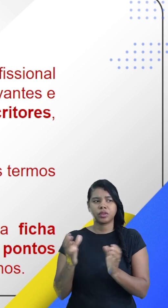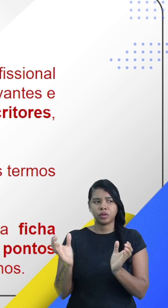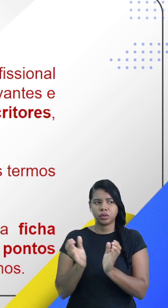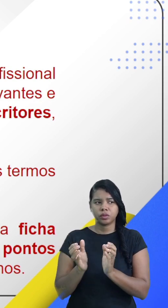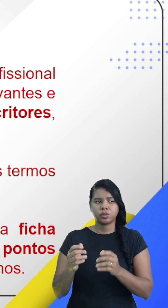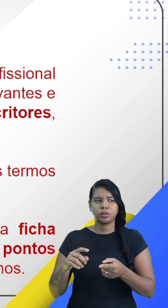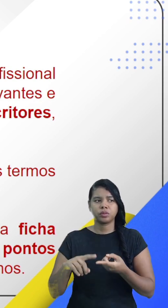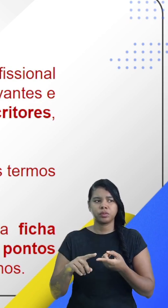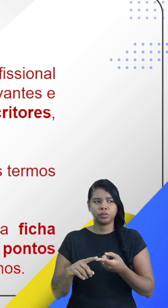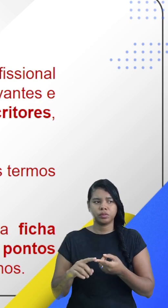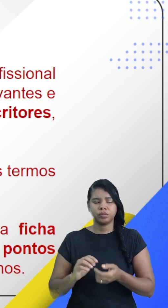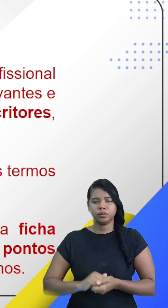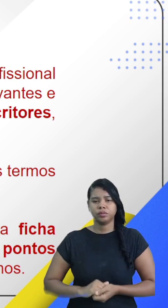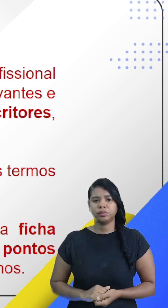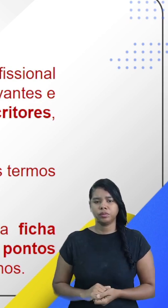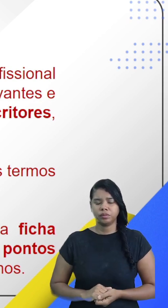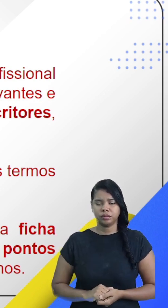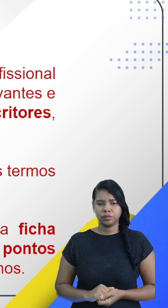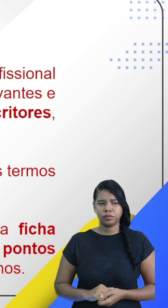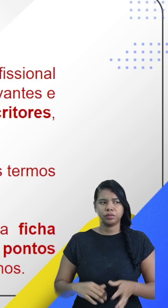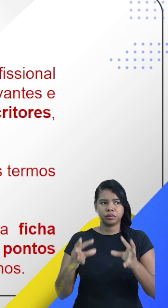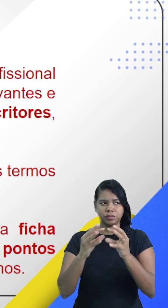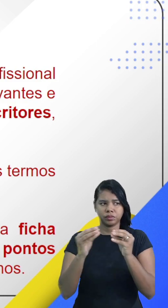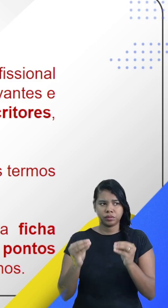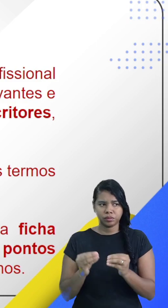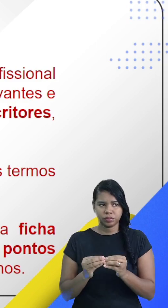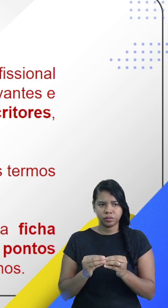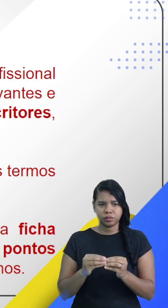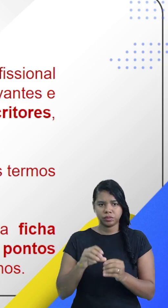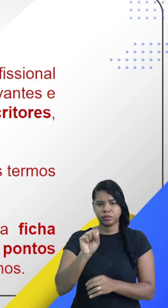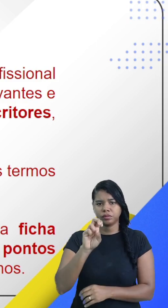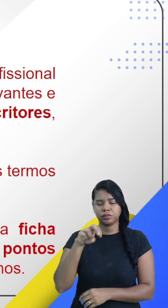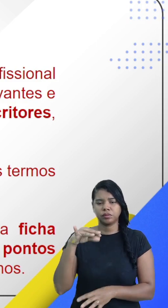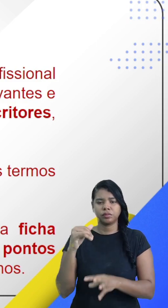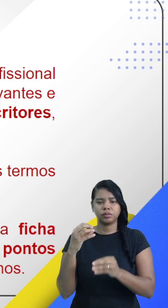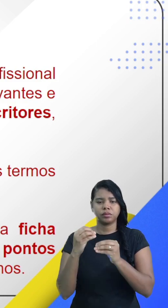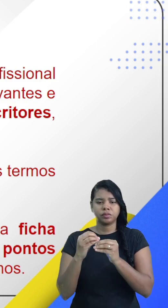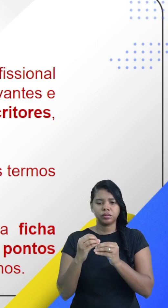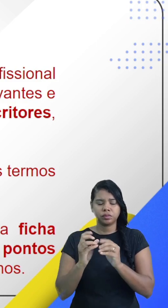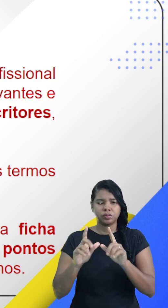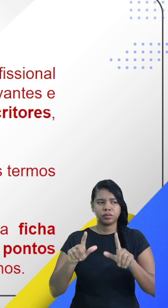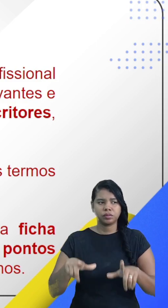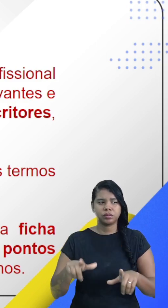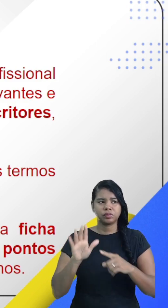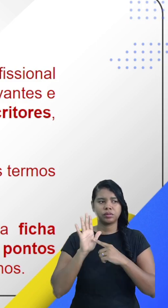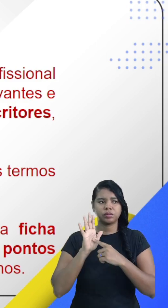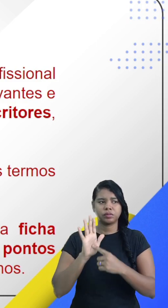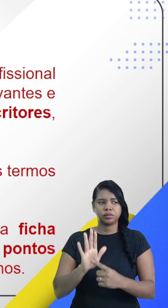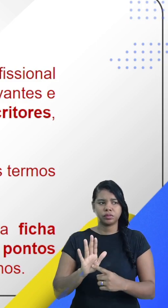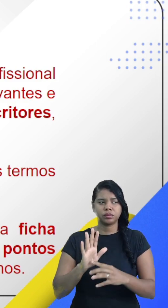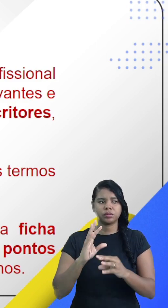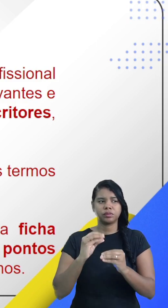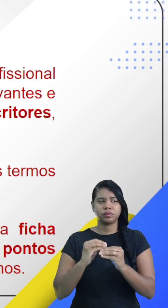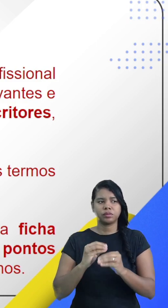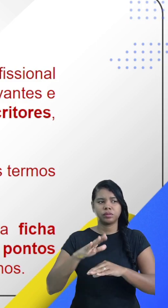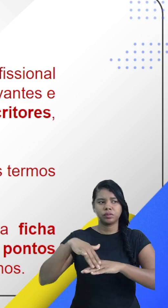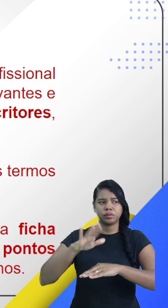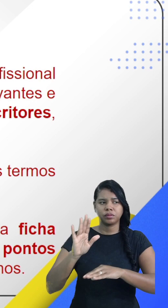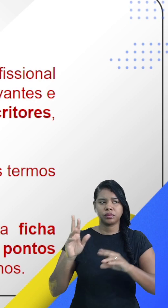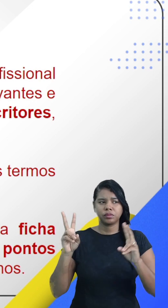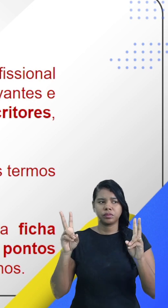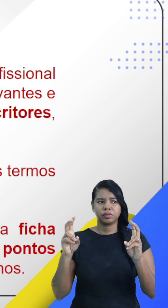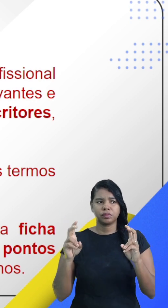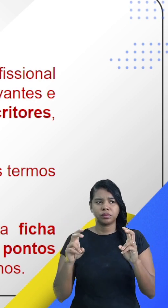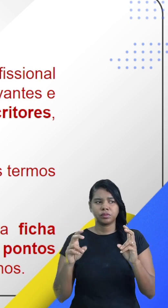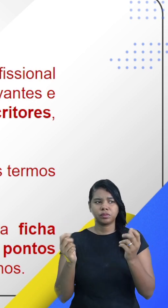O título, resumo, sumário e introdução são locais onde apresentam ali mais termos para que a